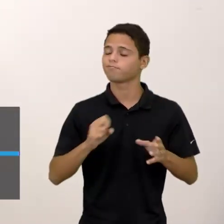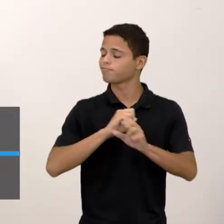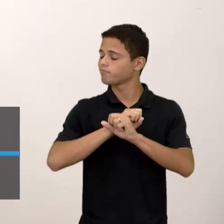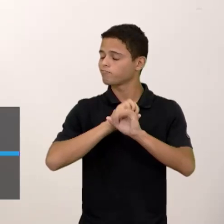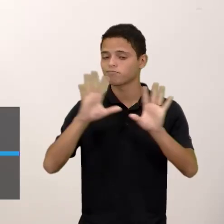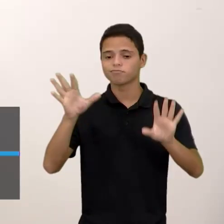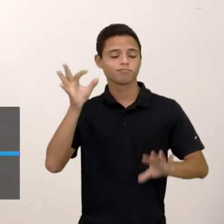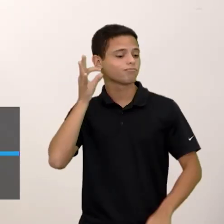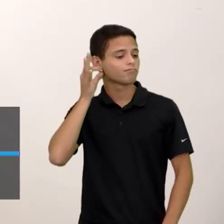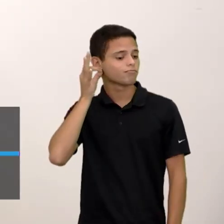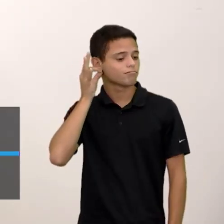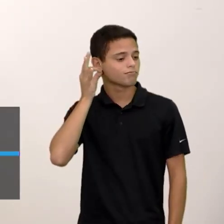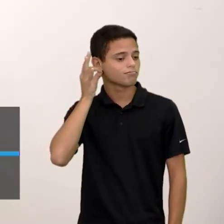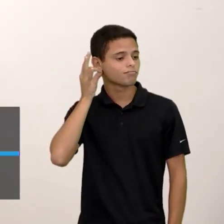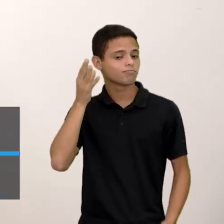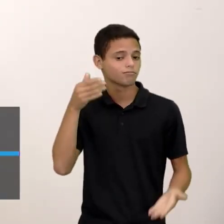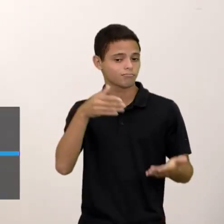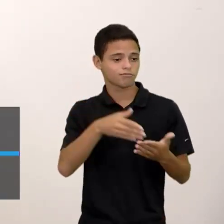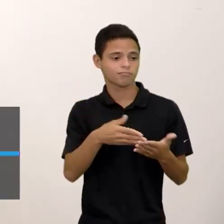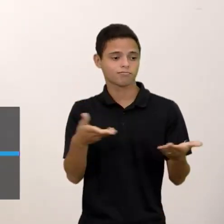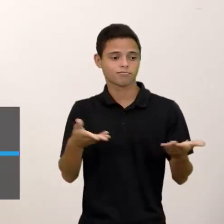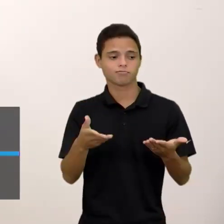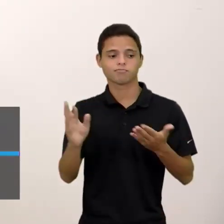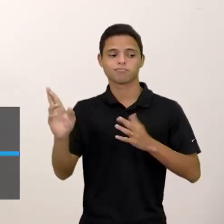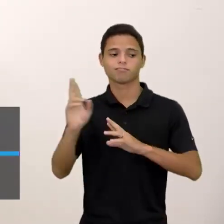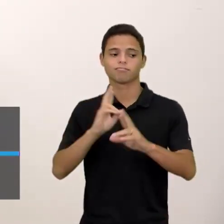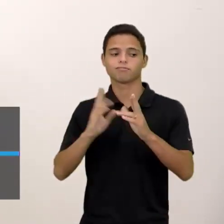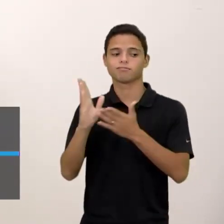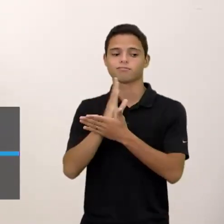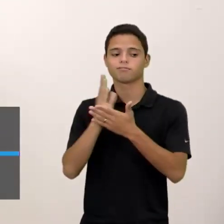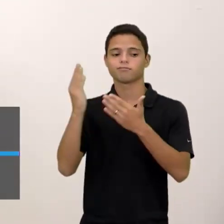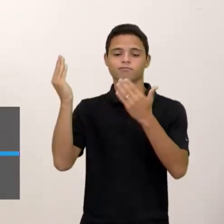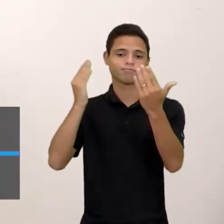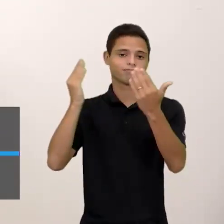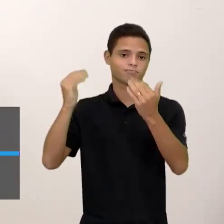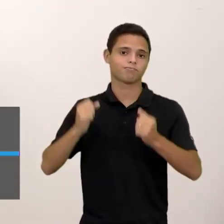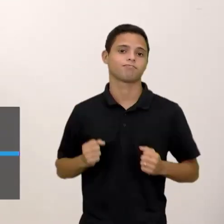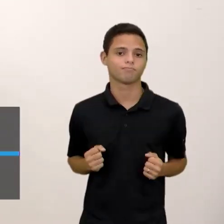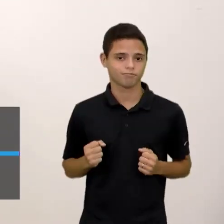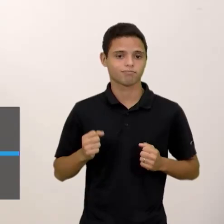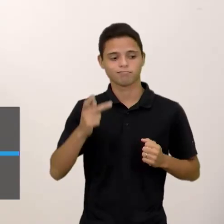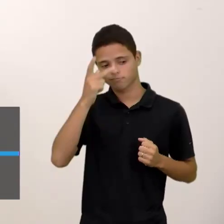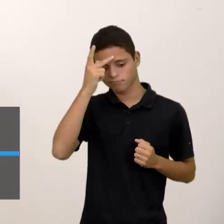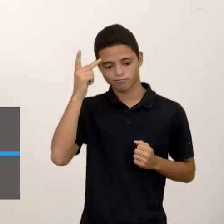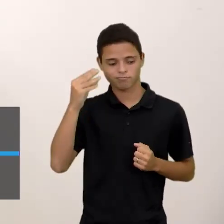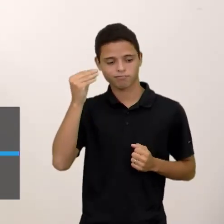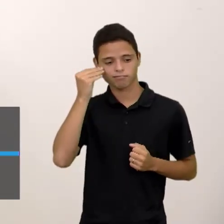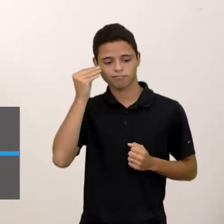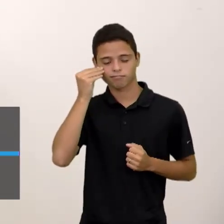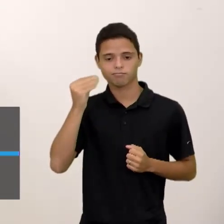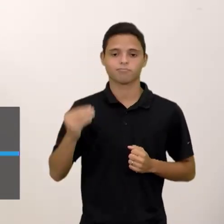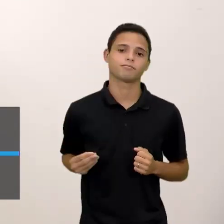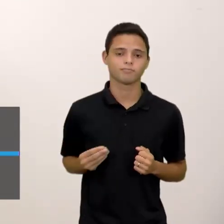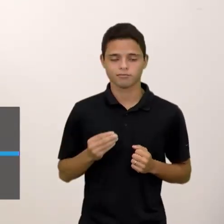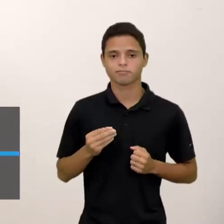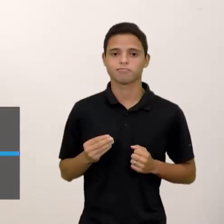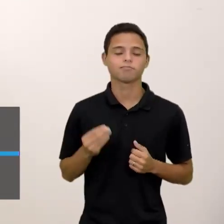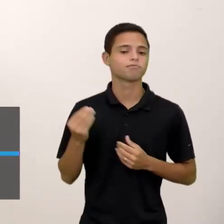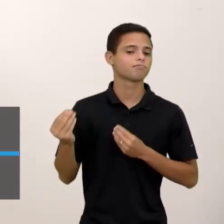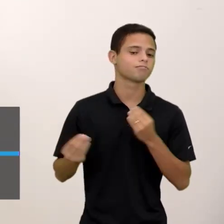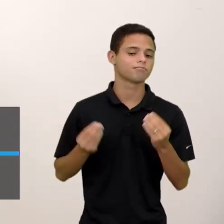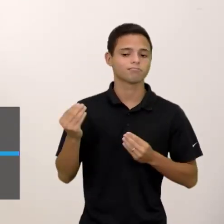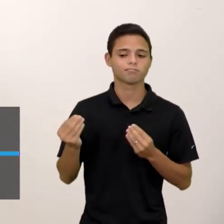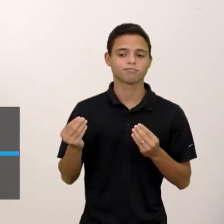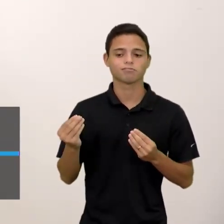até o momento, mas nós estamos recebendo aqui algumas dúvidas no chat de professores querendo entender de que forma eles podem realizar